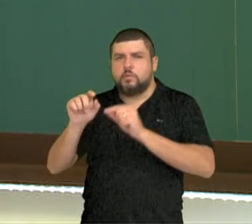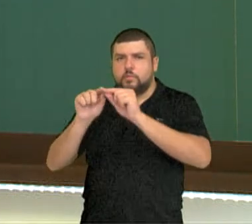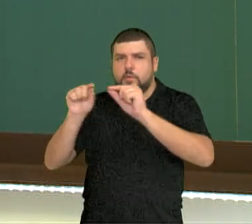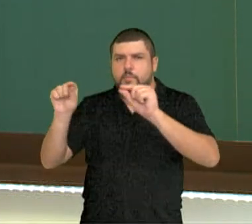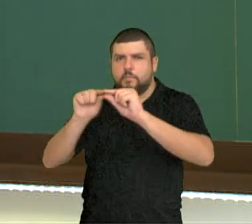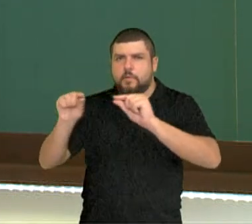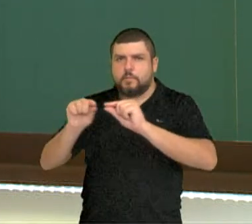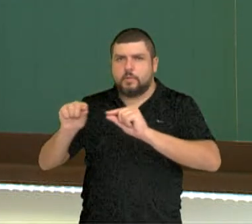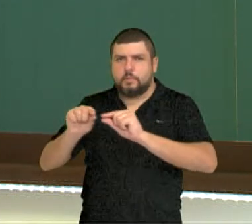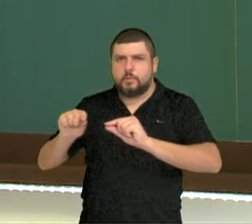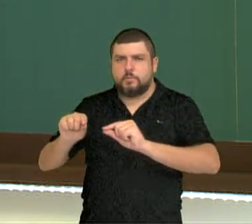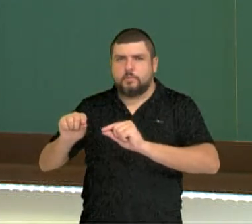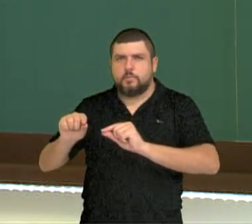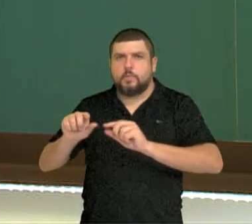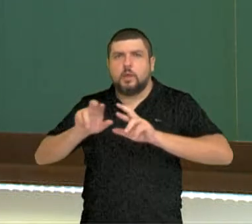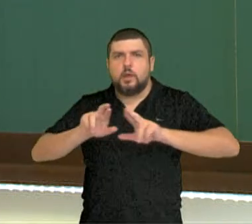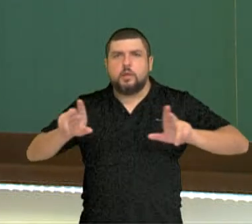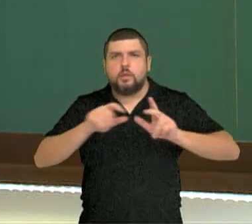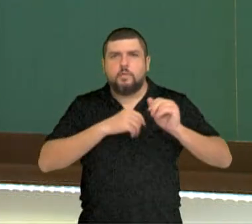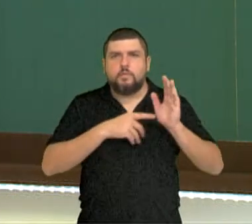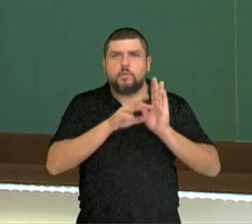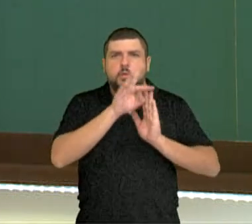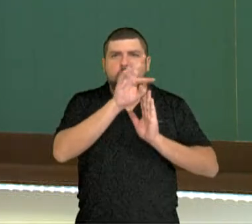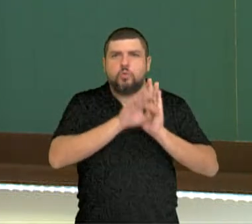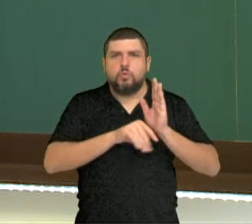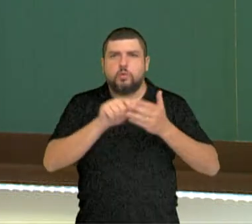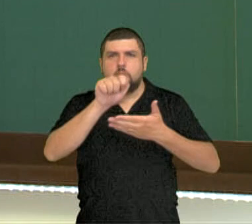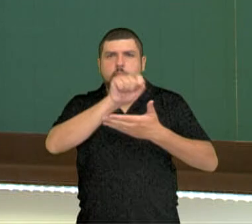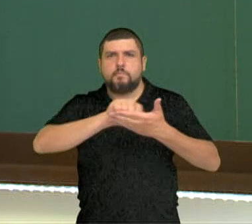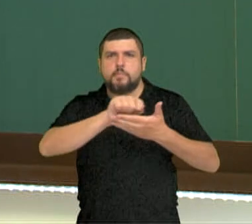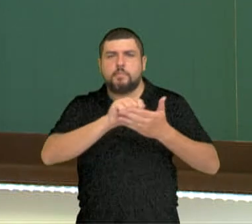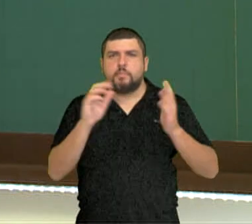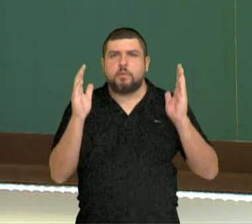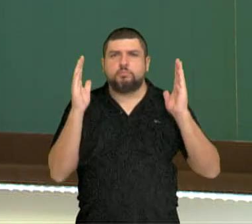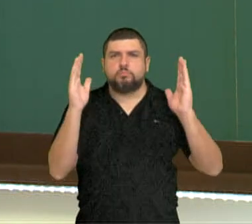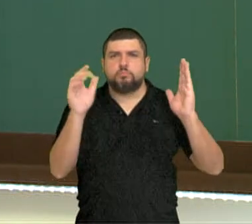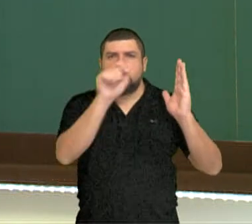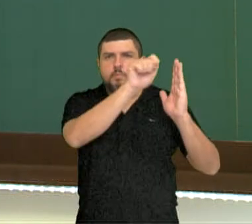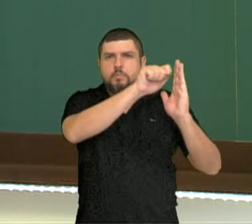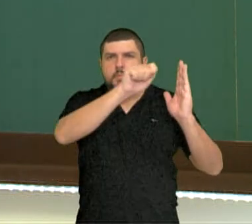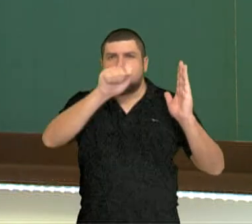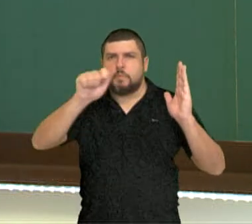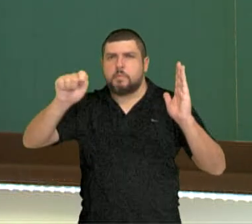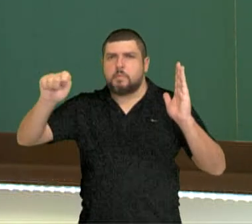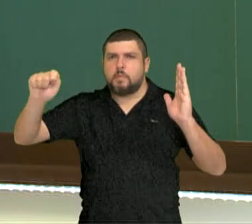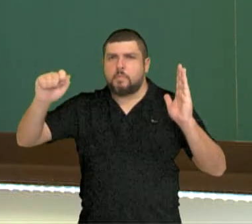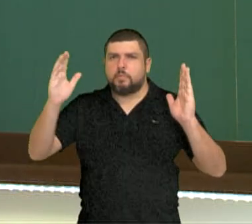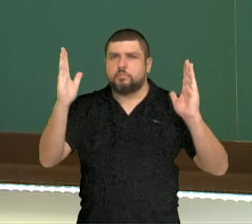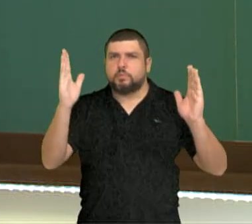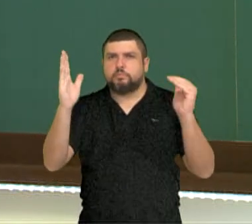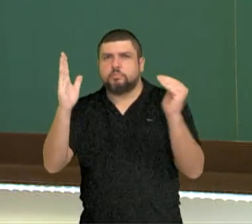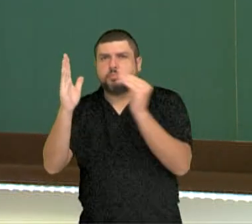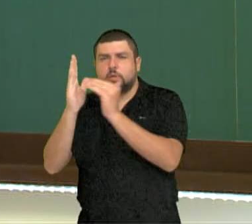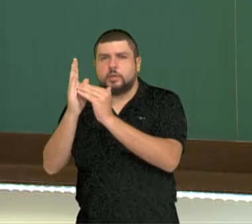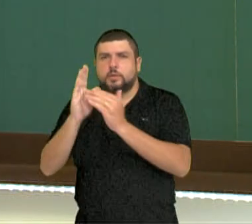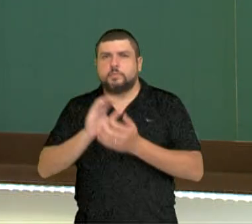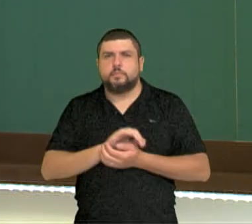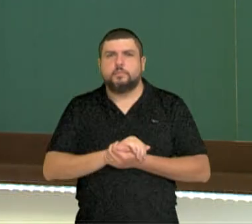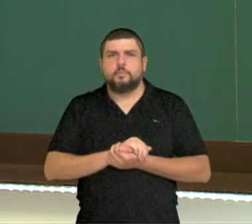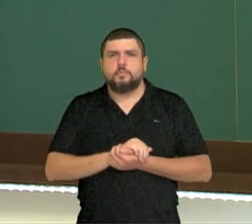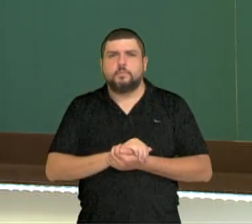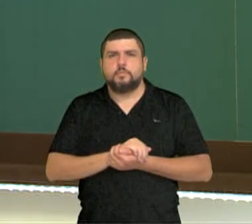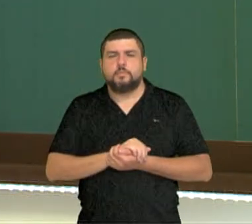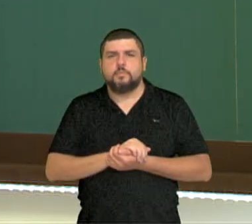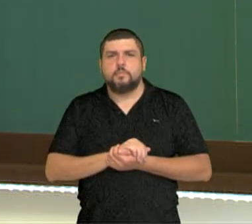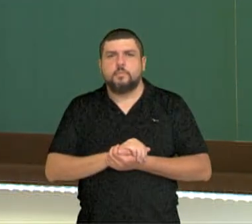nós falamos que o texto tradicional escrito em forma de parágrafo é em prosa, certo? Ele é de extensão longa. O